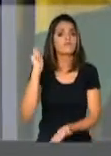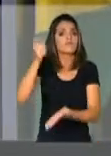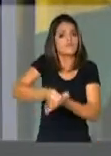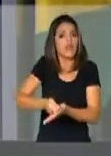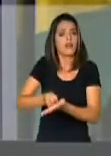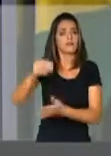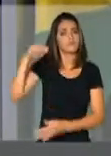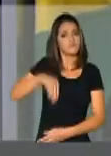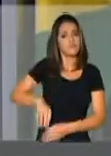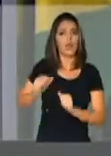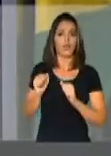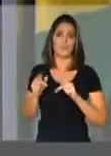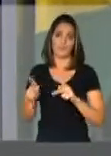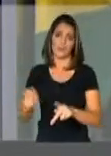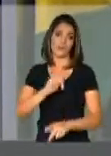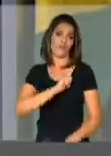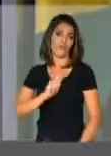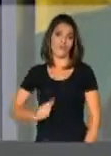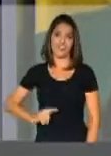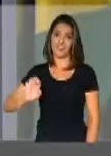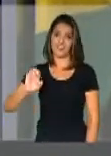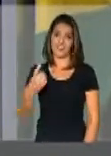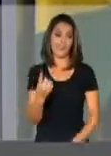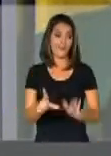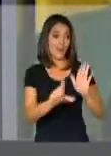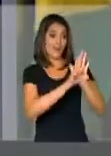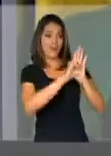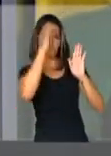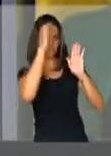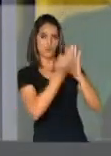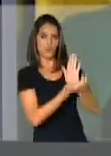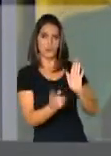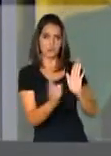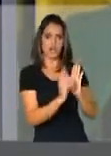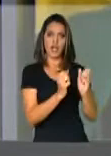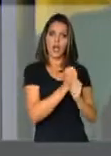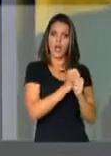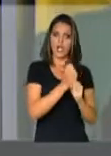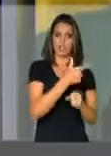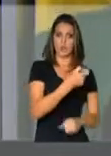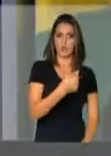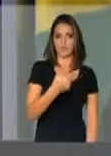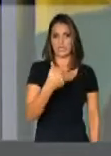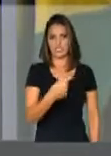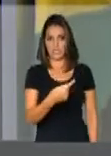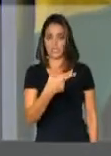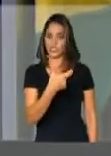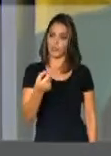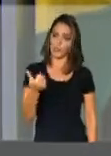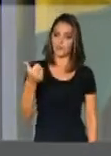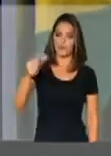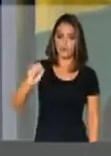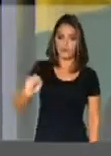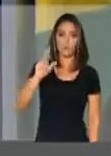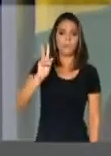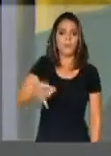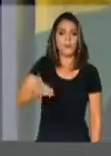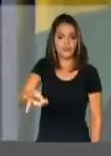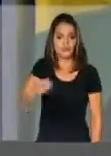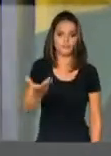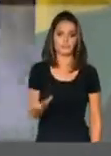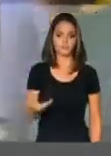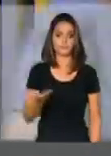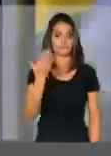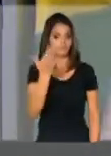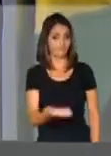essas aposentadorias sem qualquer base legal durante os anos de 2017 e 2018 senhor